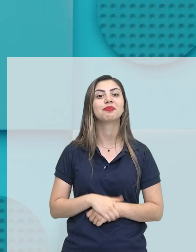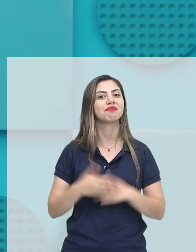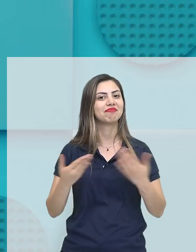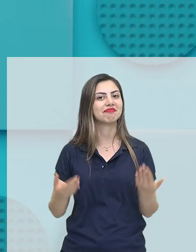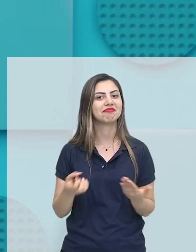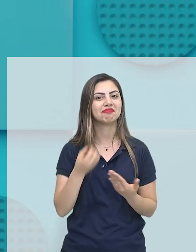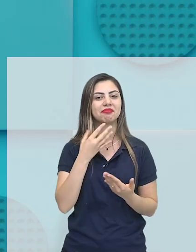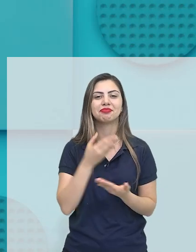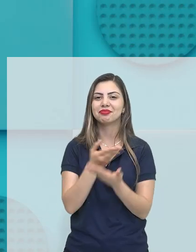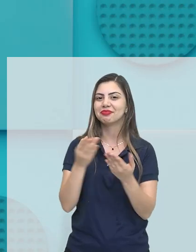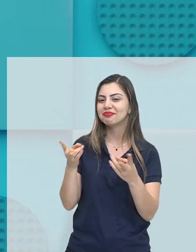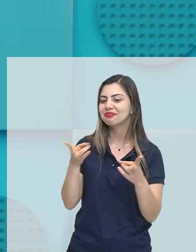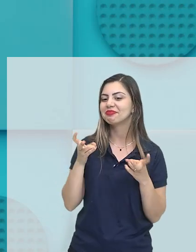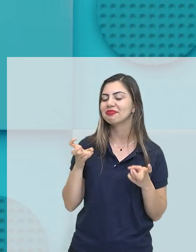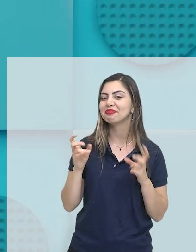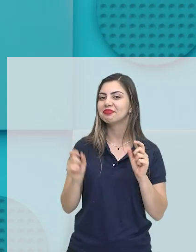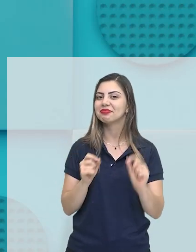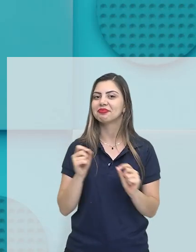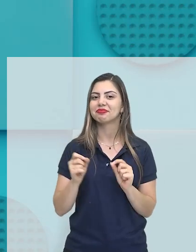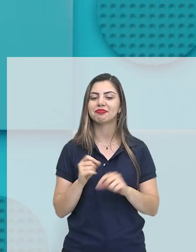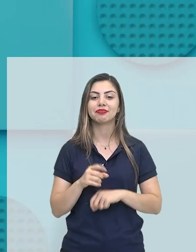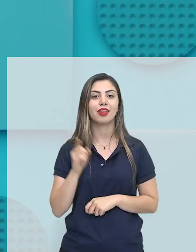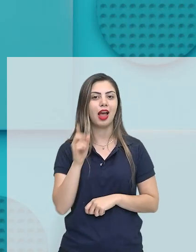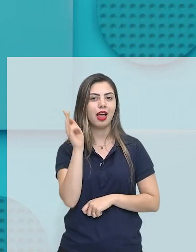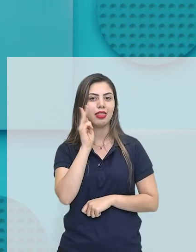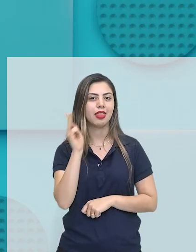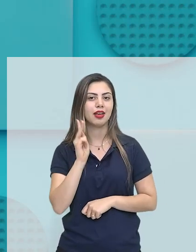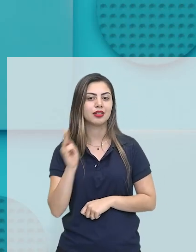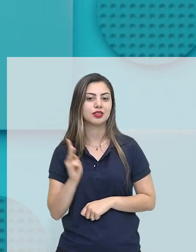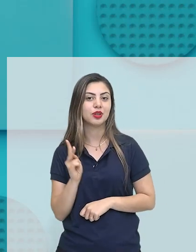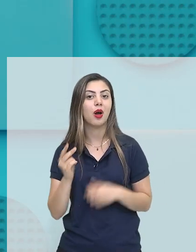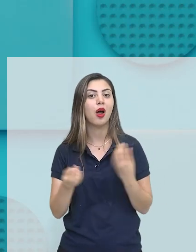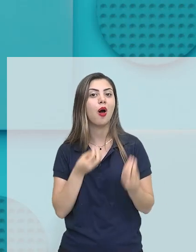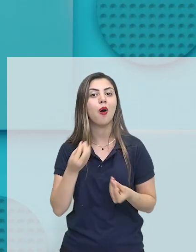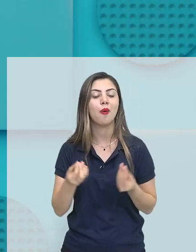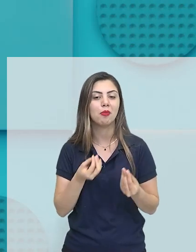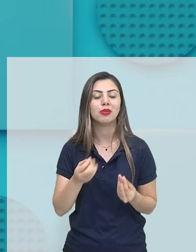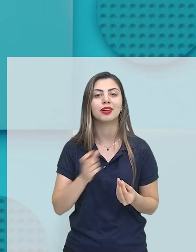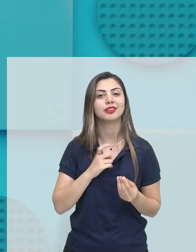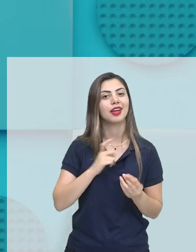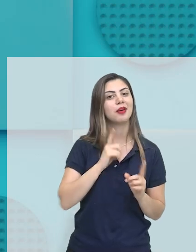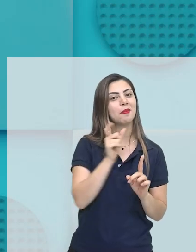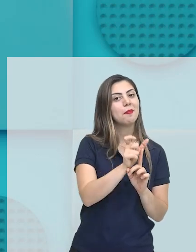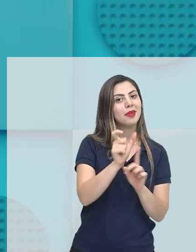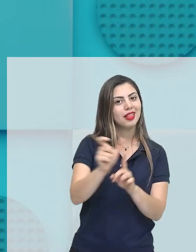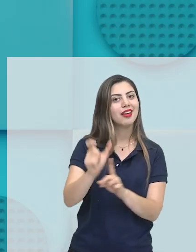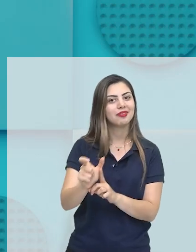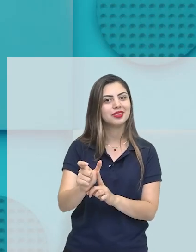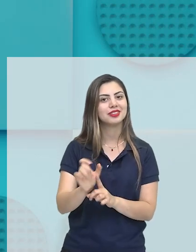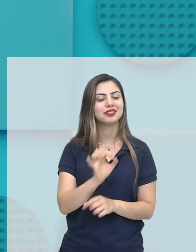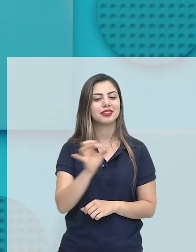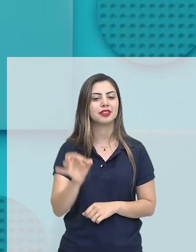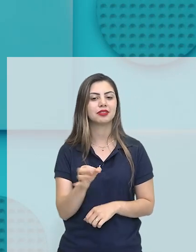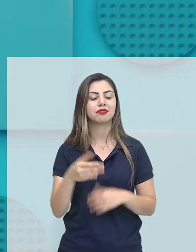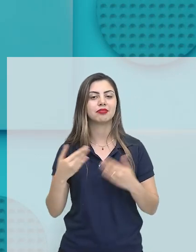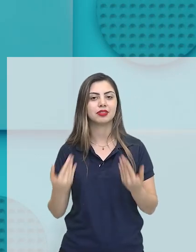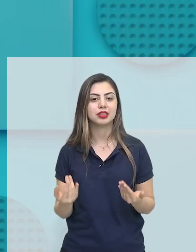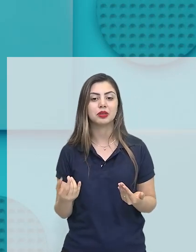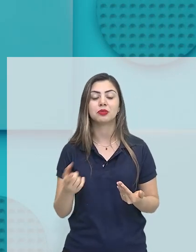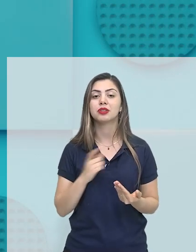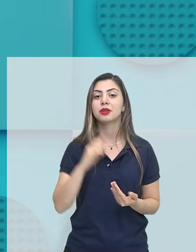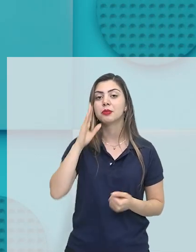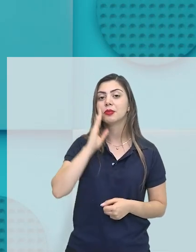Muito bem, observaram que dessa história nós temos palavras. Então, nós temos